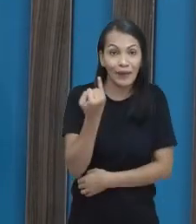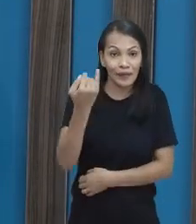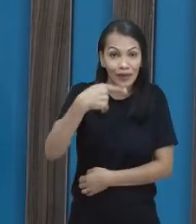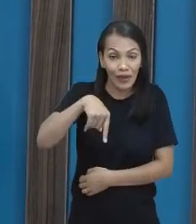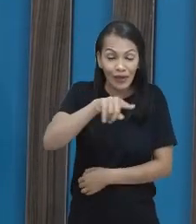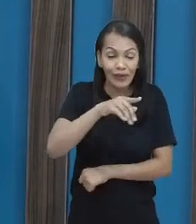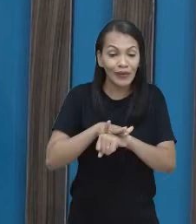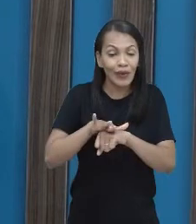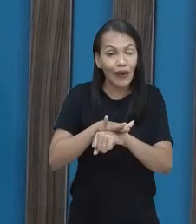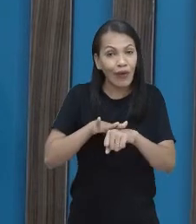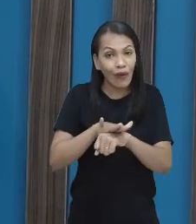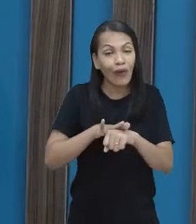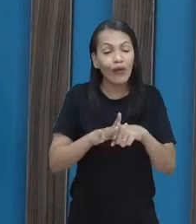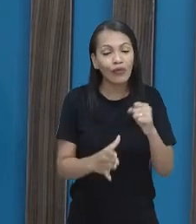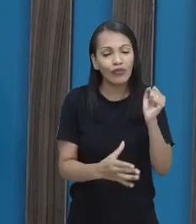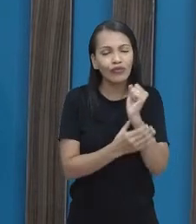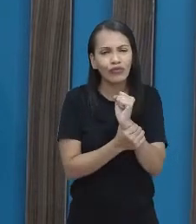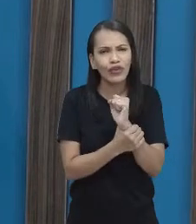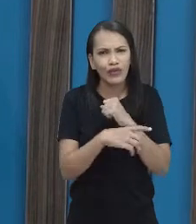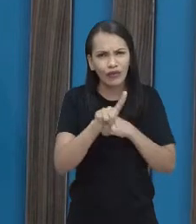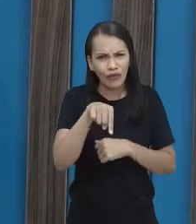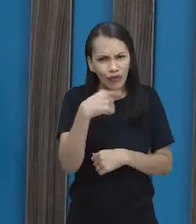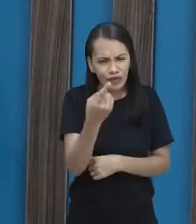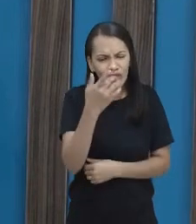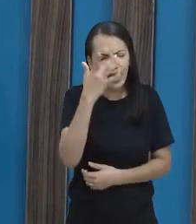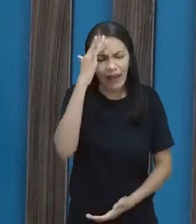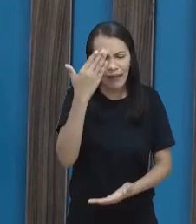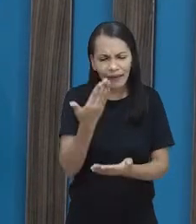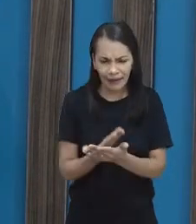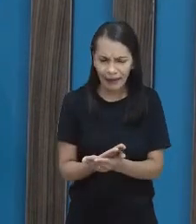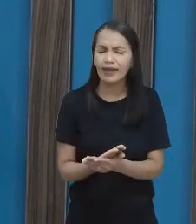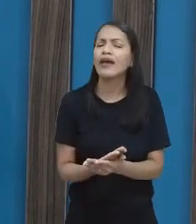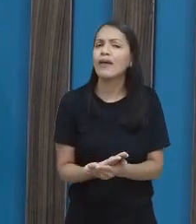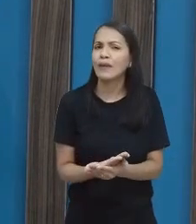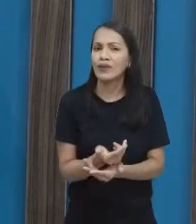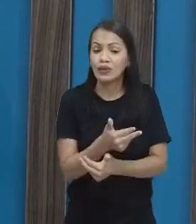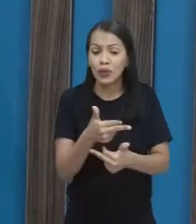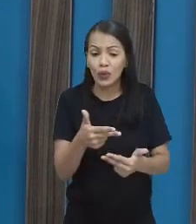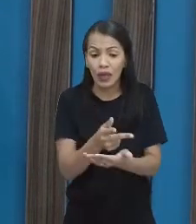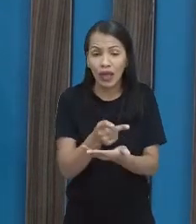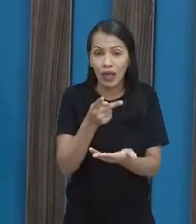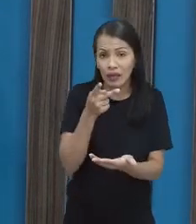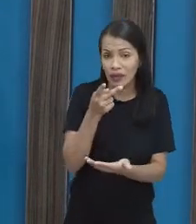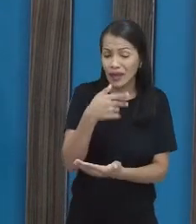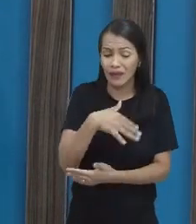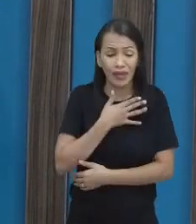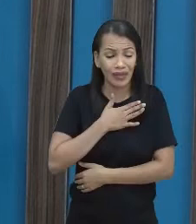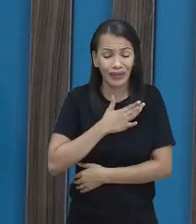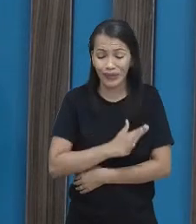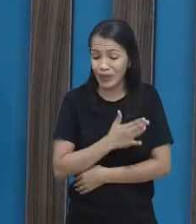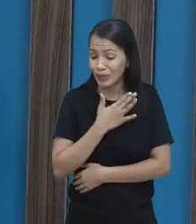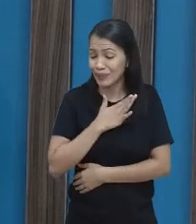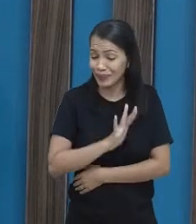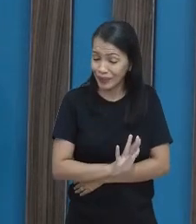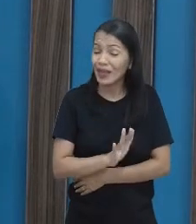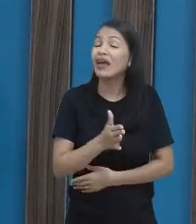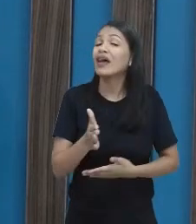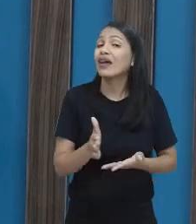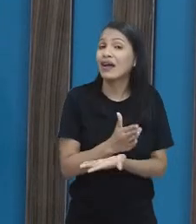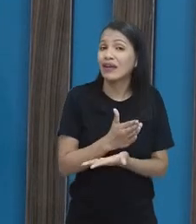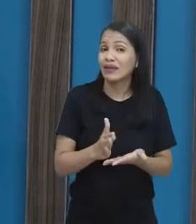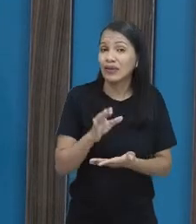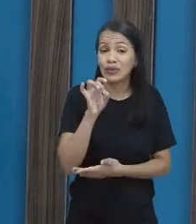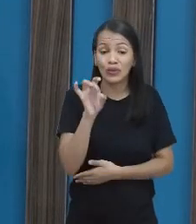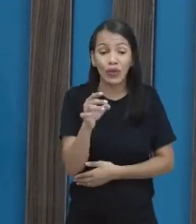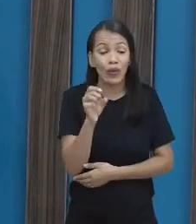da segurança de vocês, da confiança de vocês, algo que vem acontecendo e que você não está gostando. Muitas vezes é só